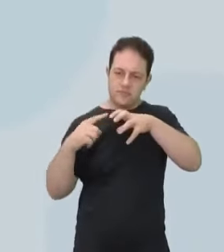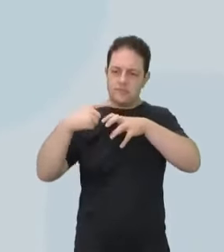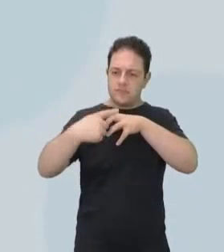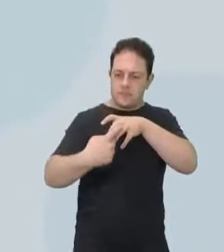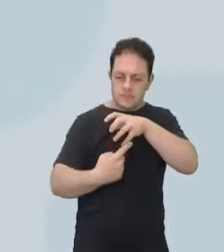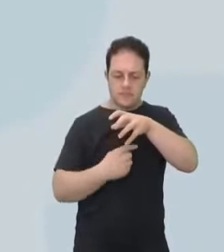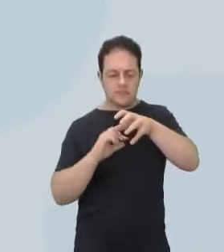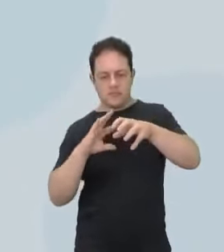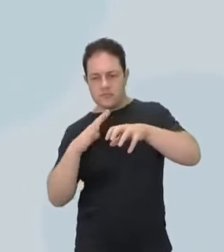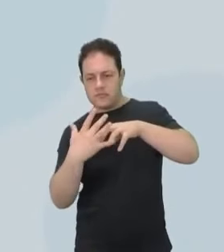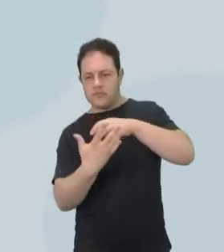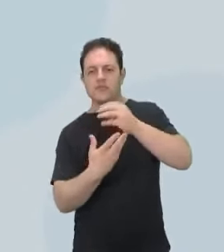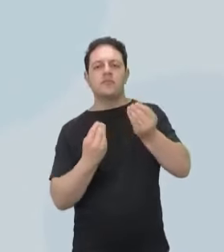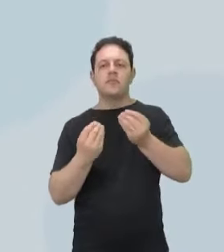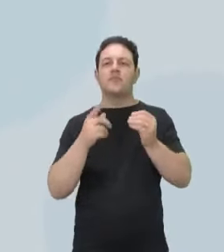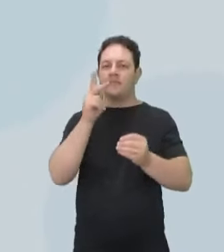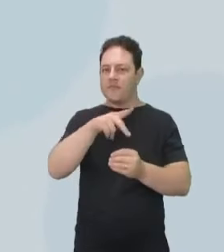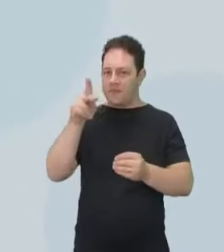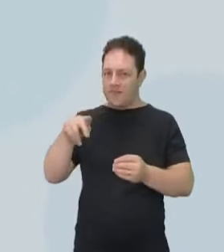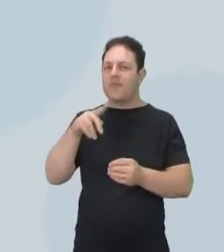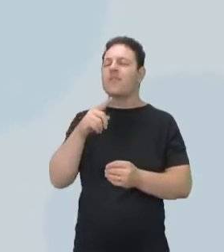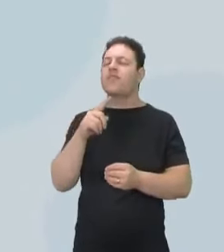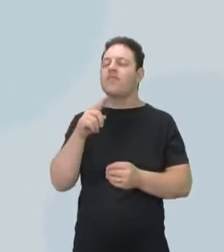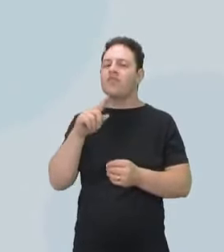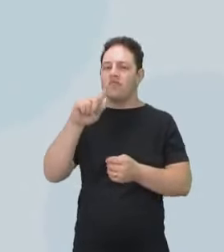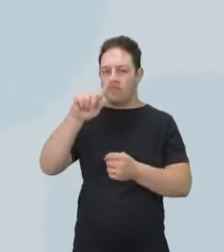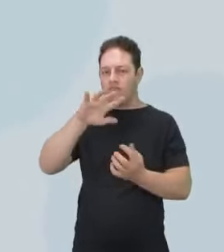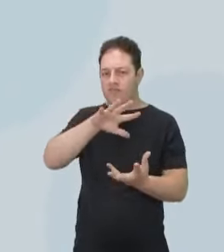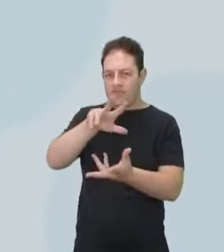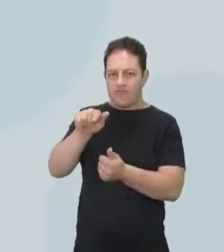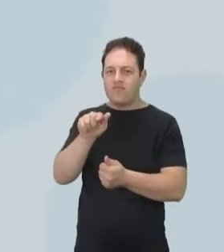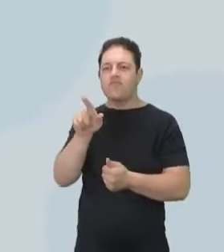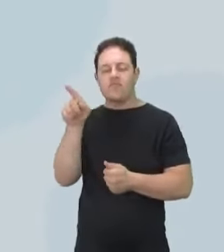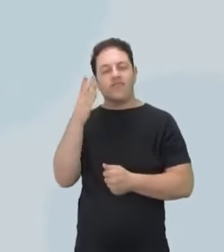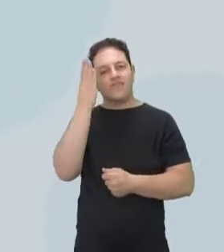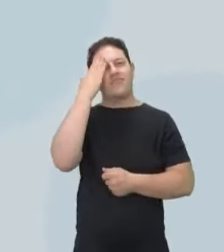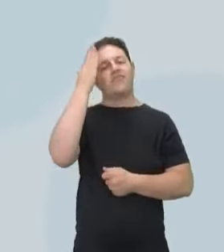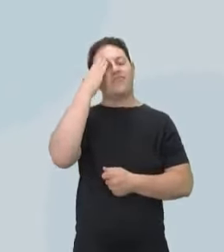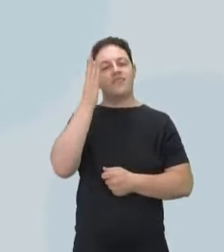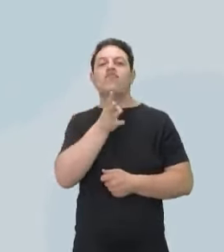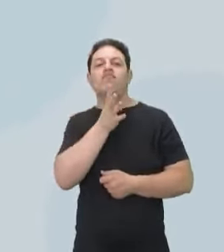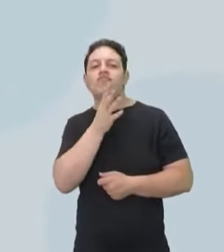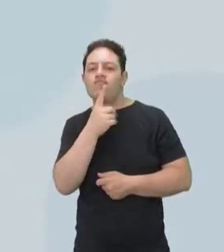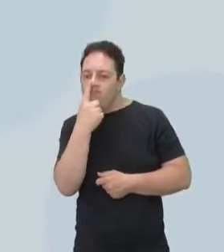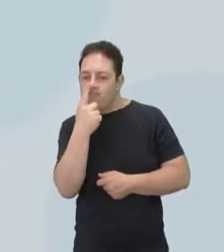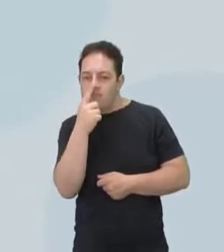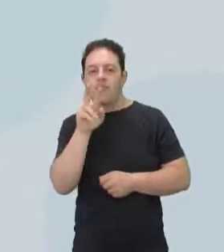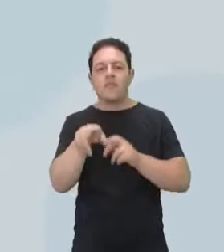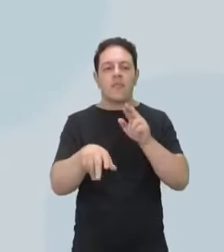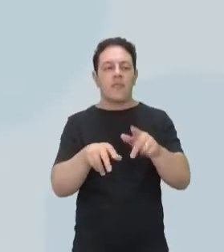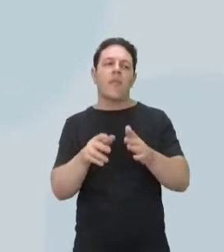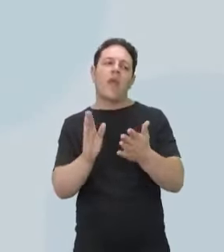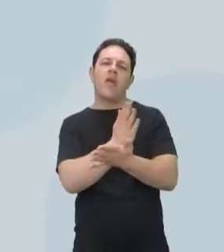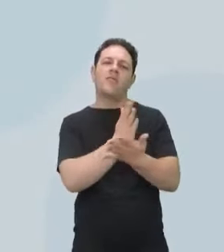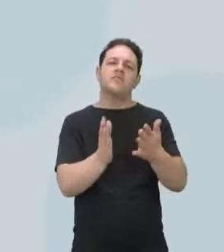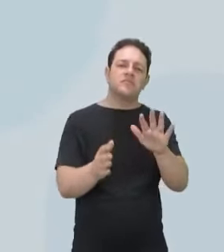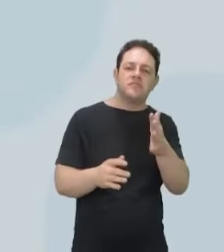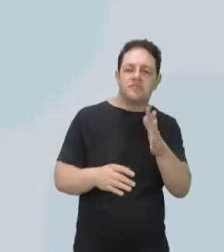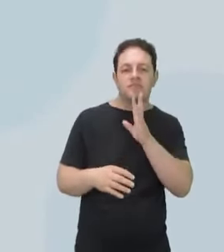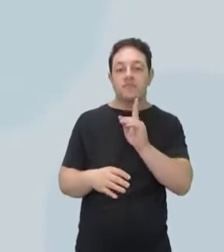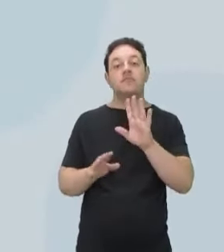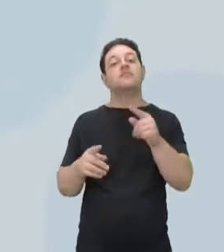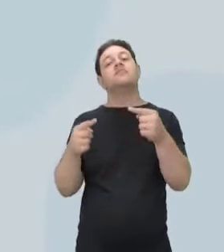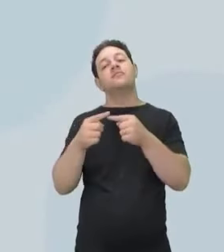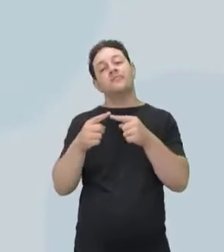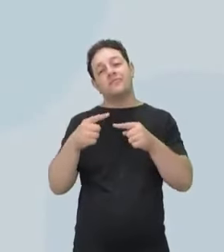Os professores de geografia têm muita afinidade já com esse assunto, né? Algumas outras áreas nem tanto, mas isso faz parte do